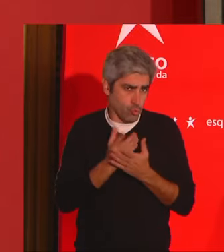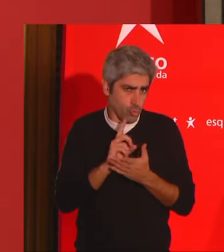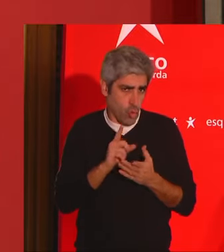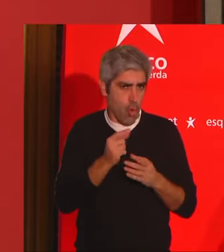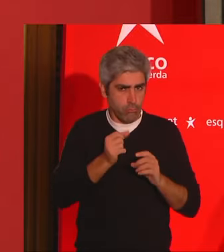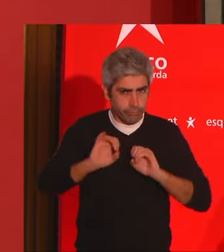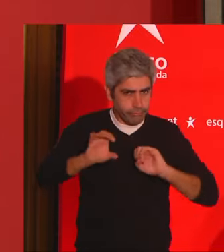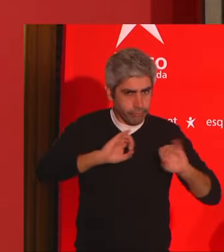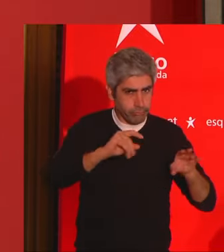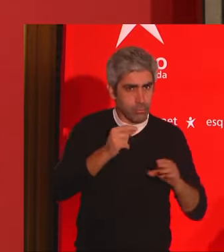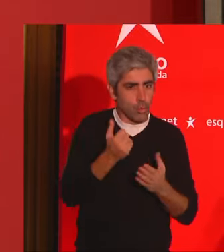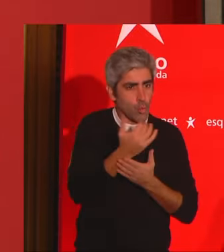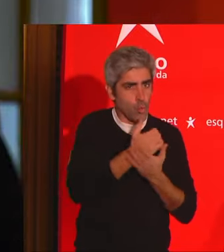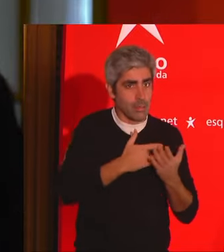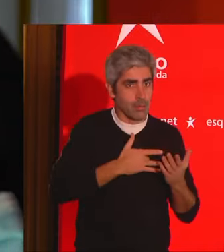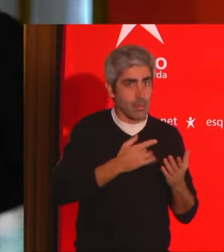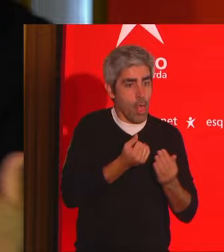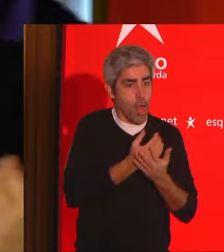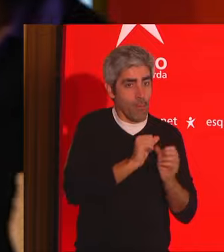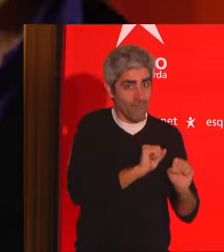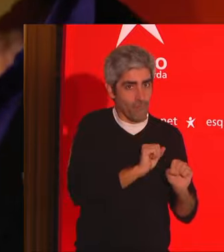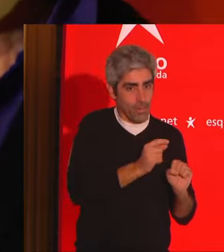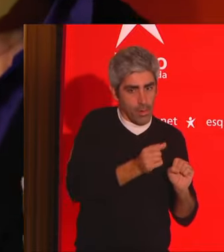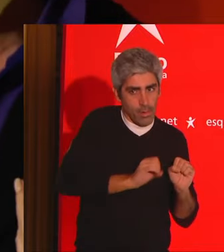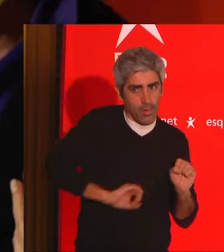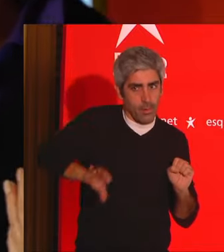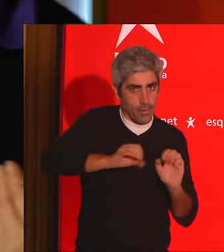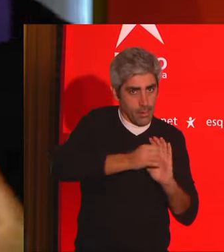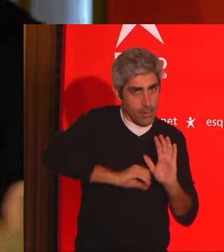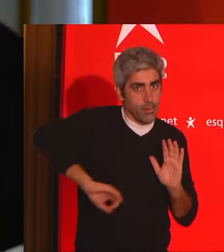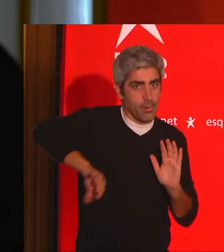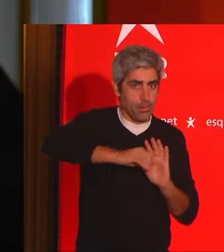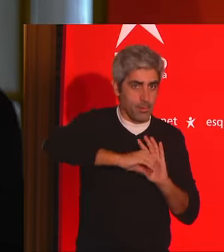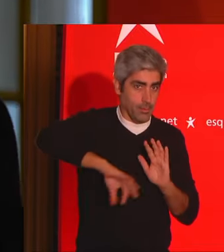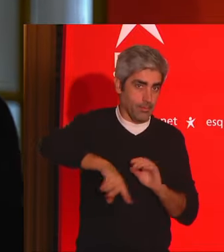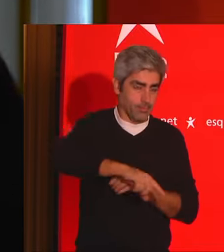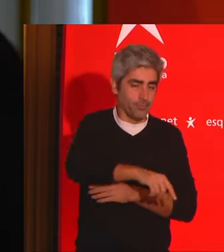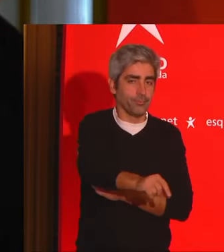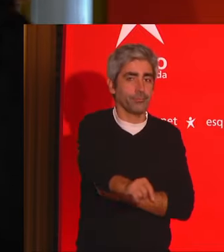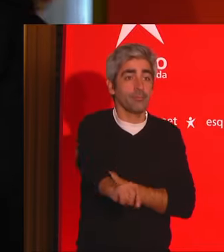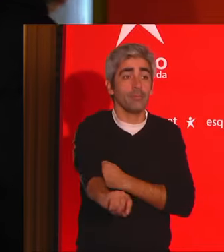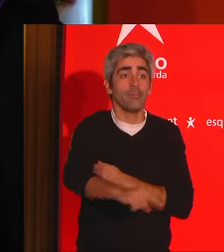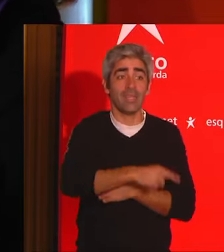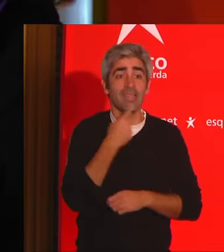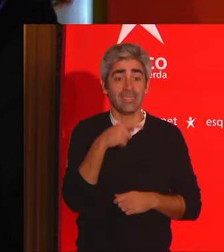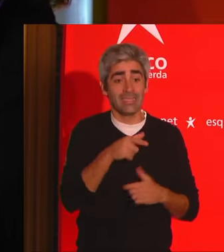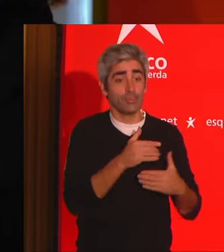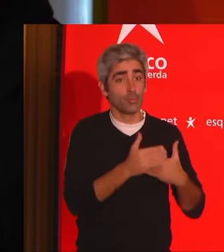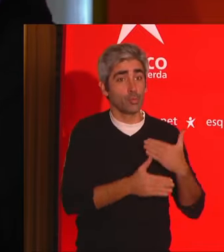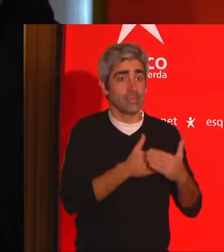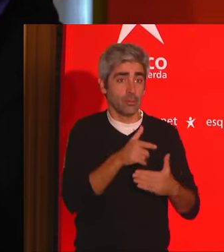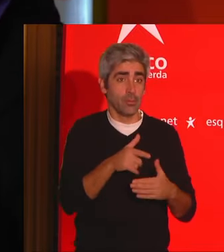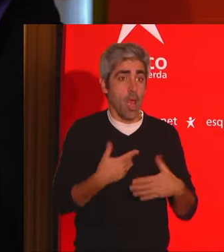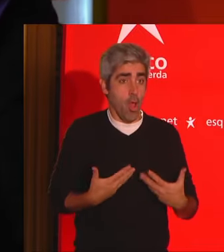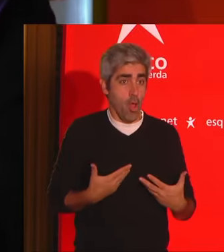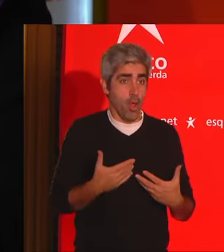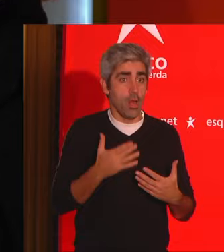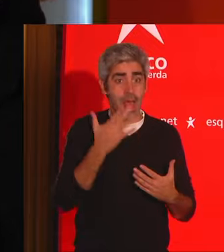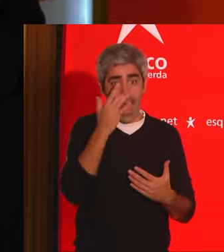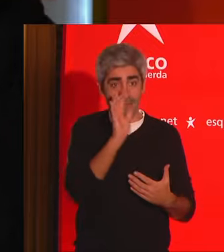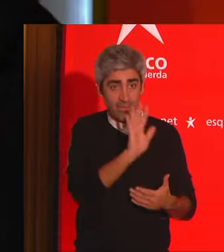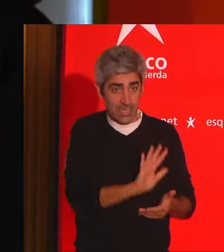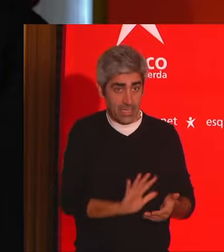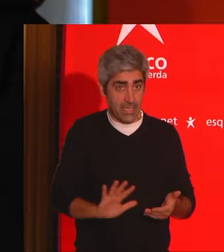desviar recursos das suas próprias economias. Eles dizem que esse processo, hoje ao nível